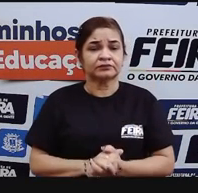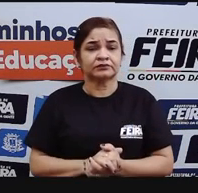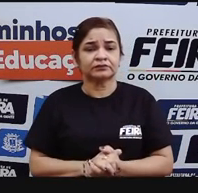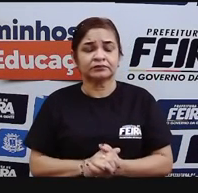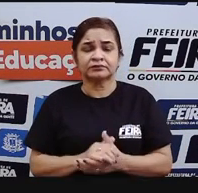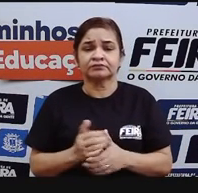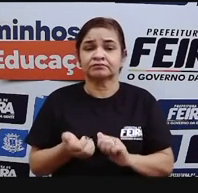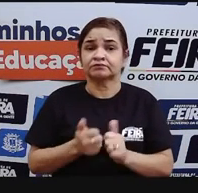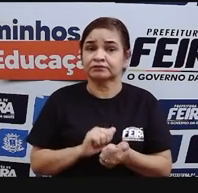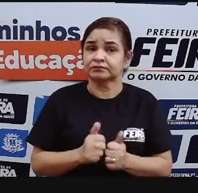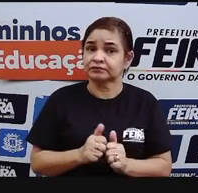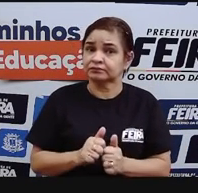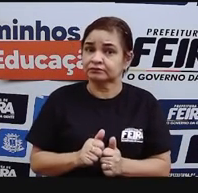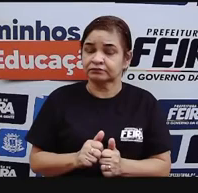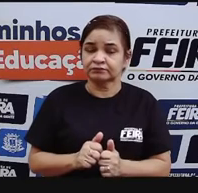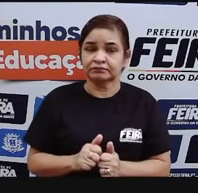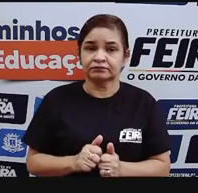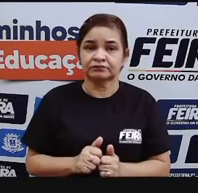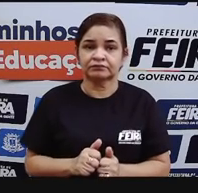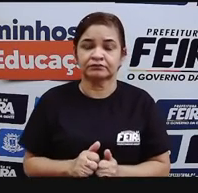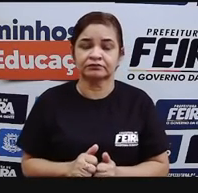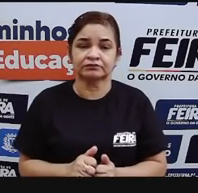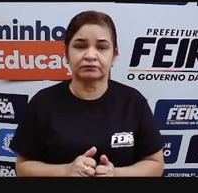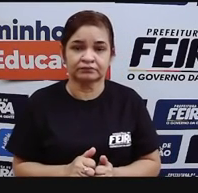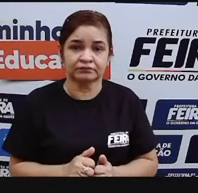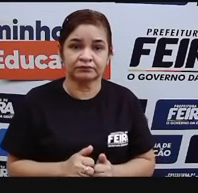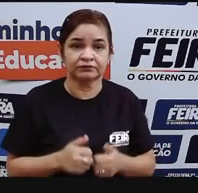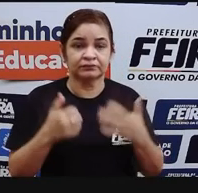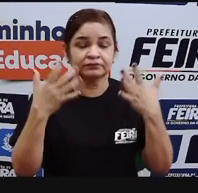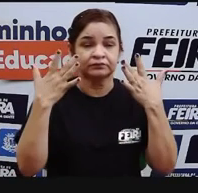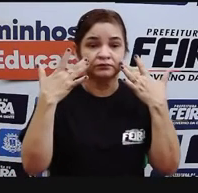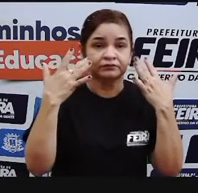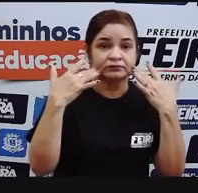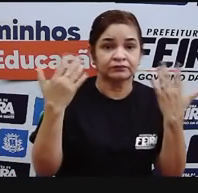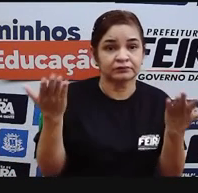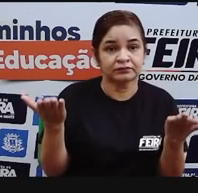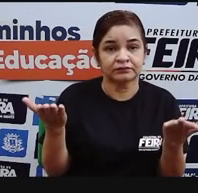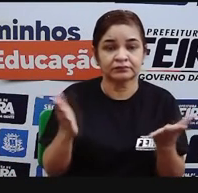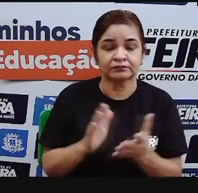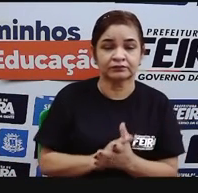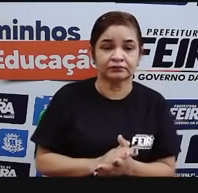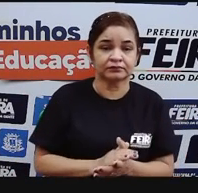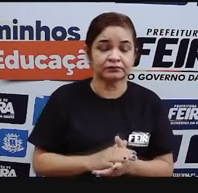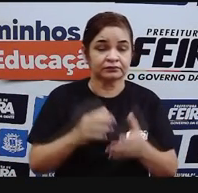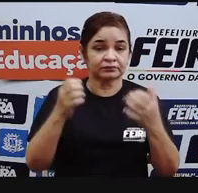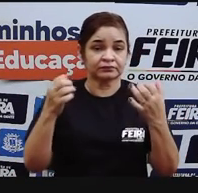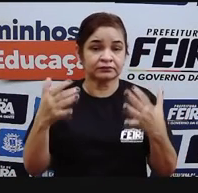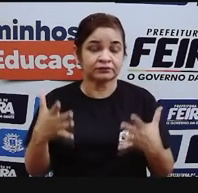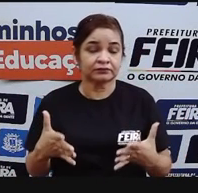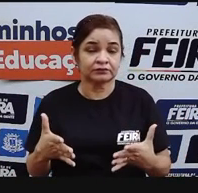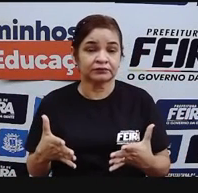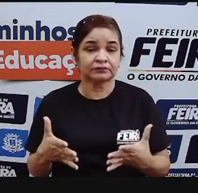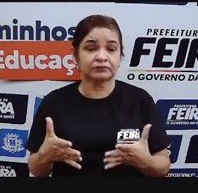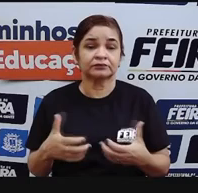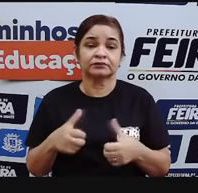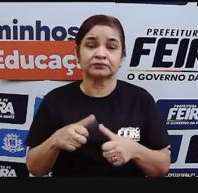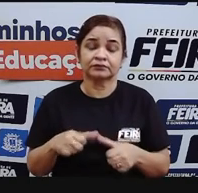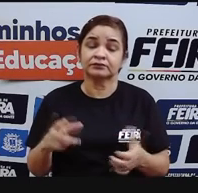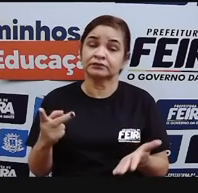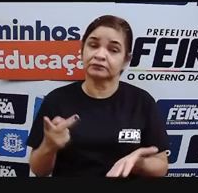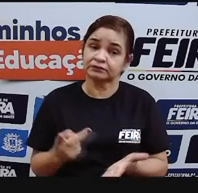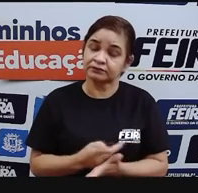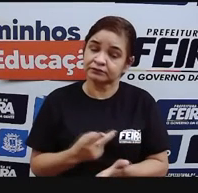praticaram supostamente, ou não, que em alguns casos, inclusive, já foi confirmado, de assédio sexual,